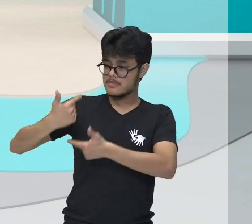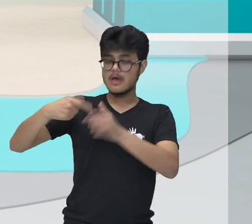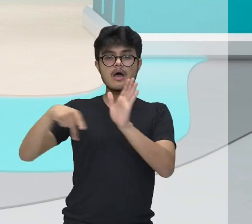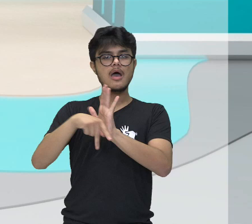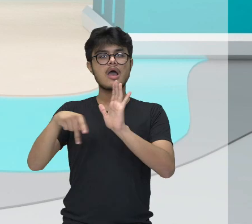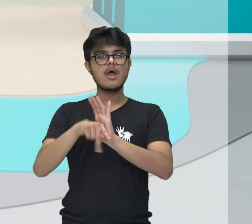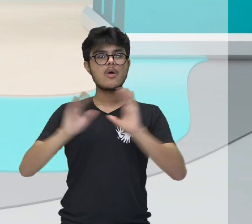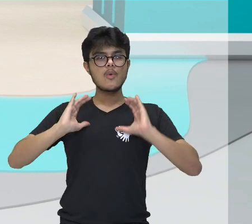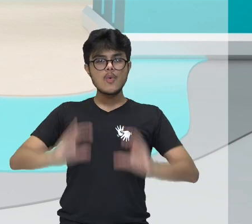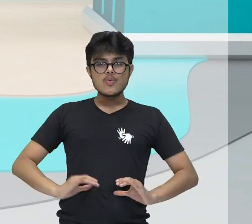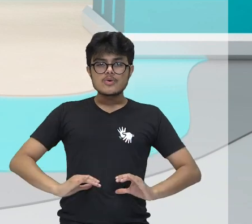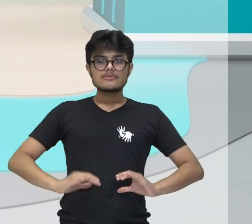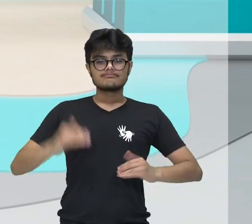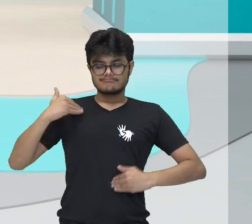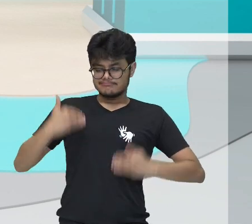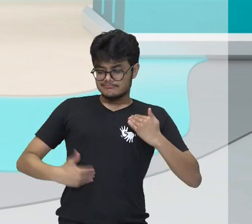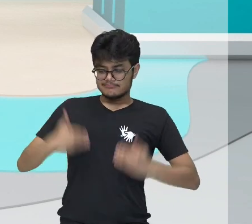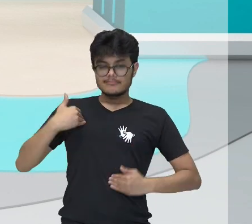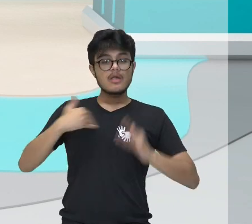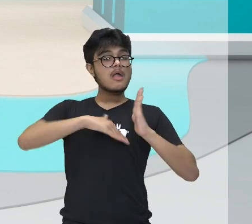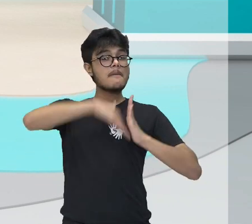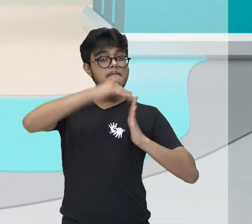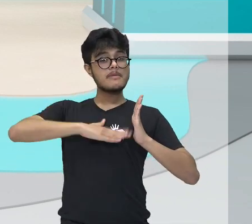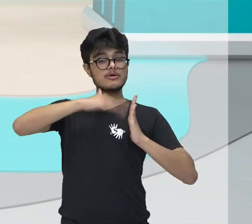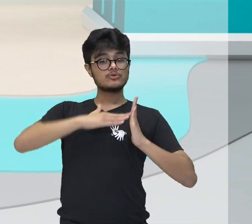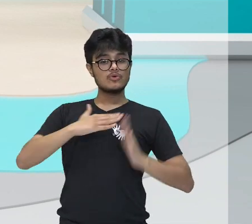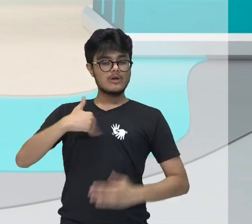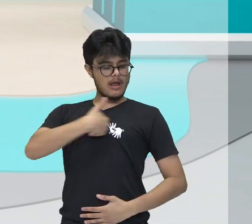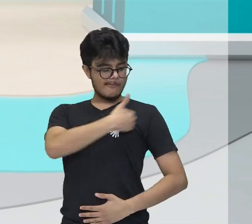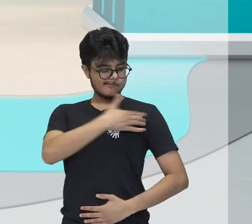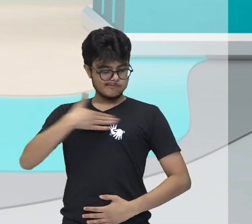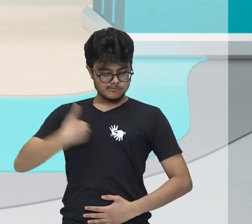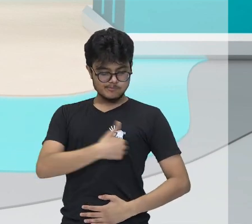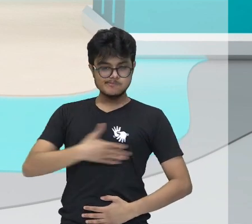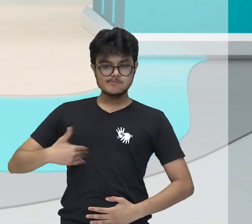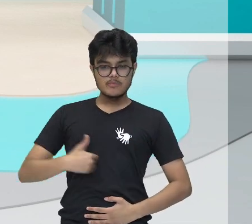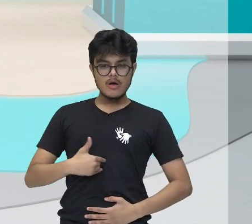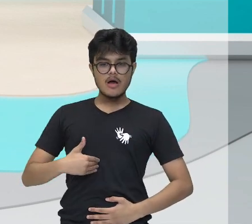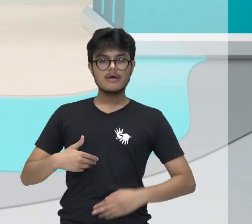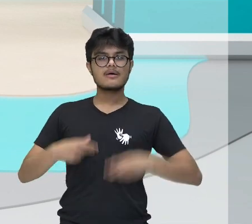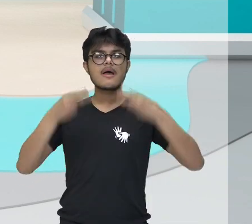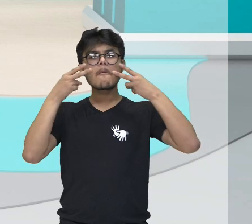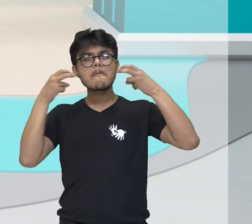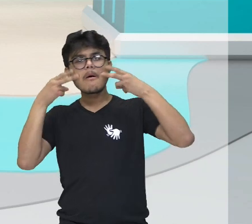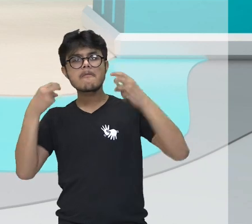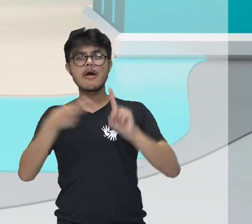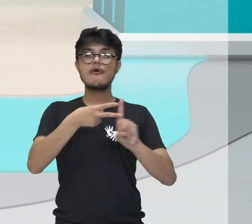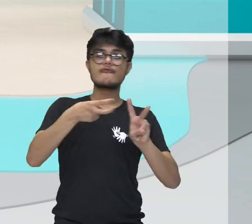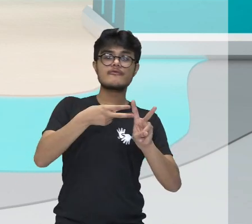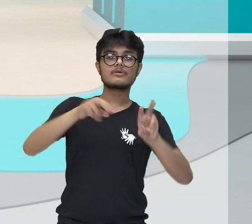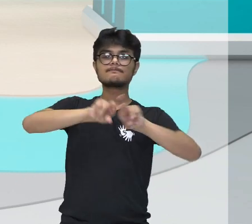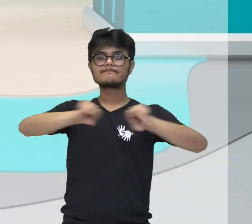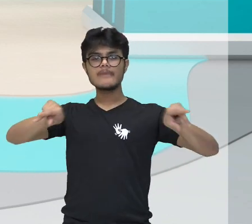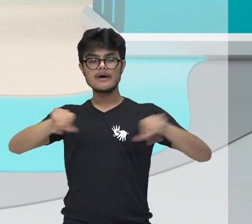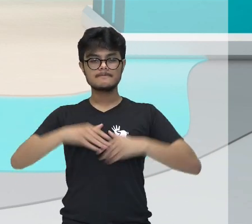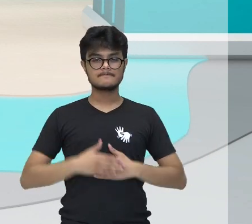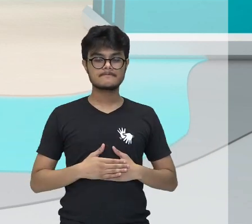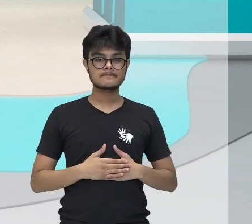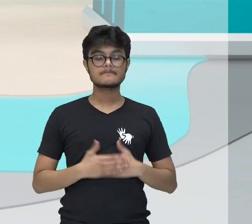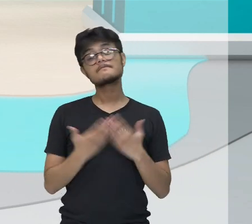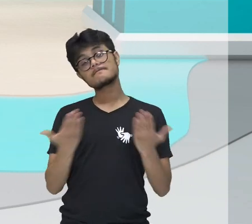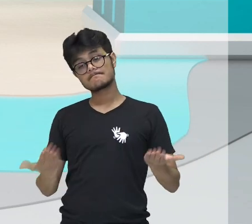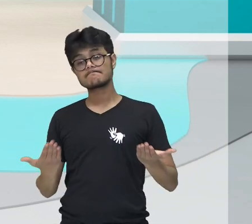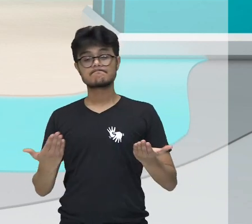procuram esses elementos naturais, chamados pigmentos, e produzem as suas tintas. Então,